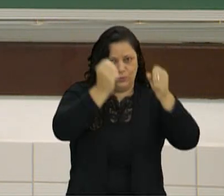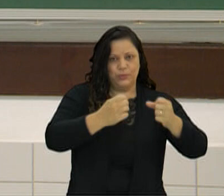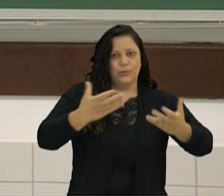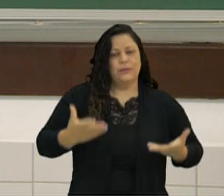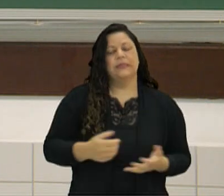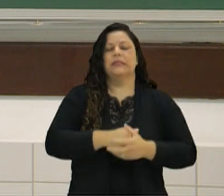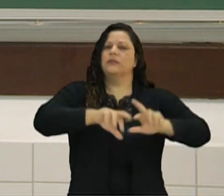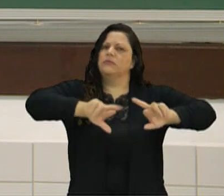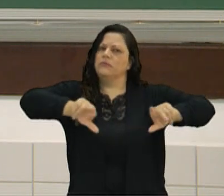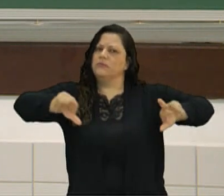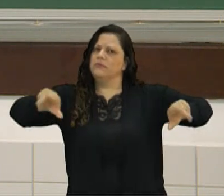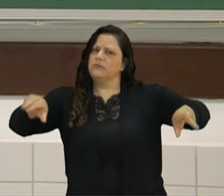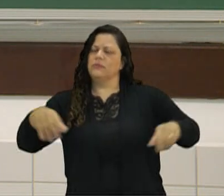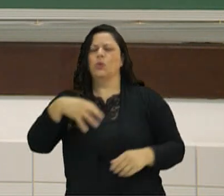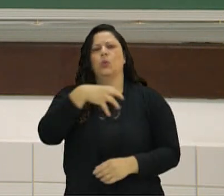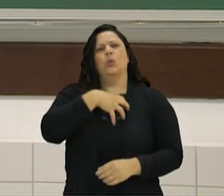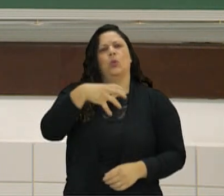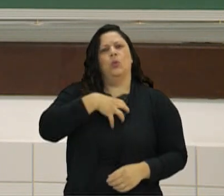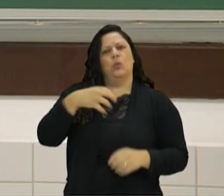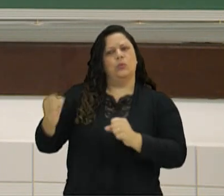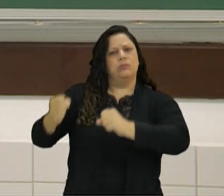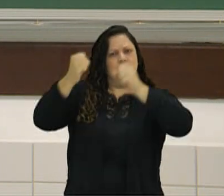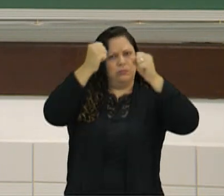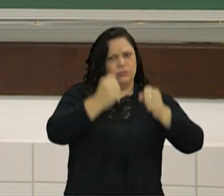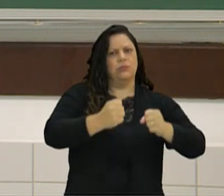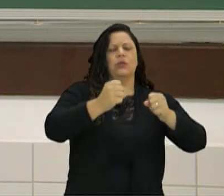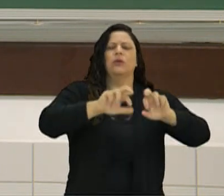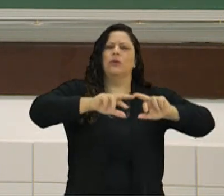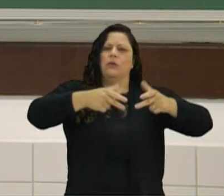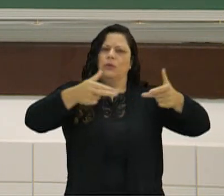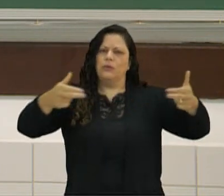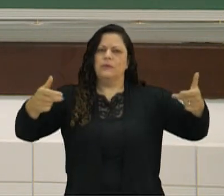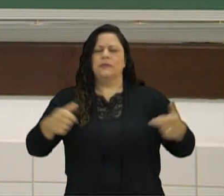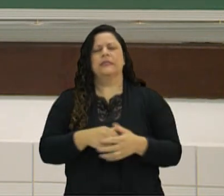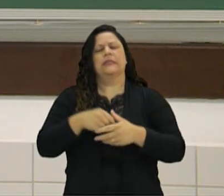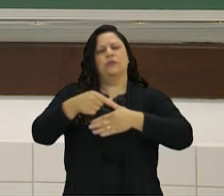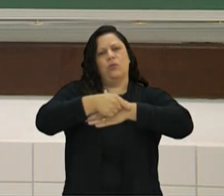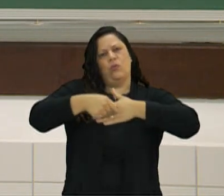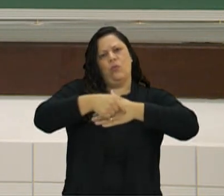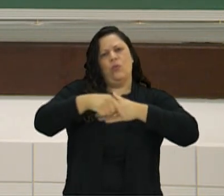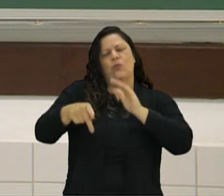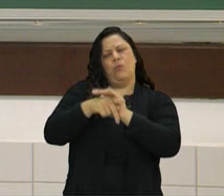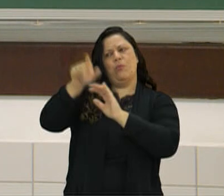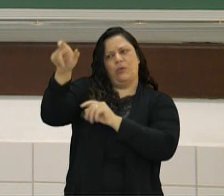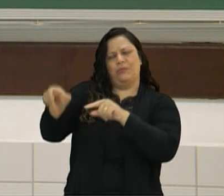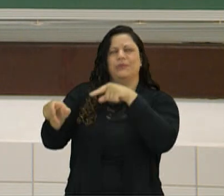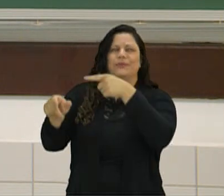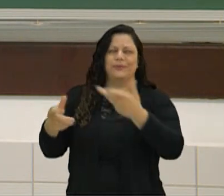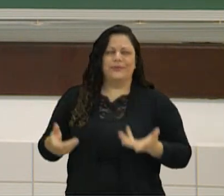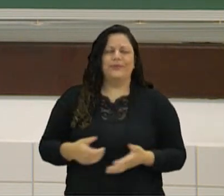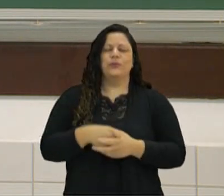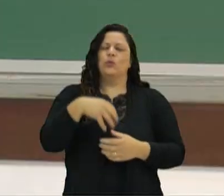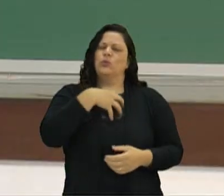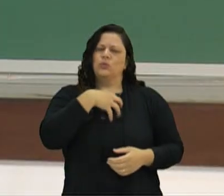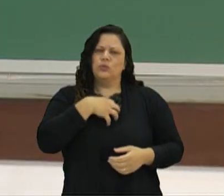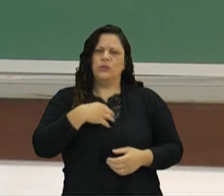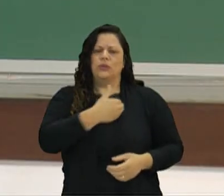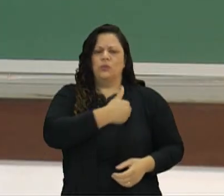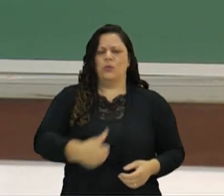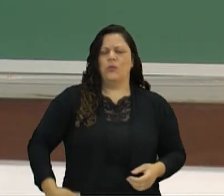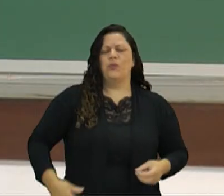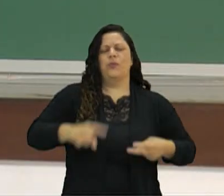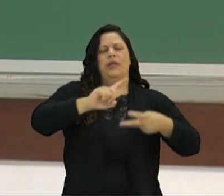também formas de poder de acordo com o Montesquieu, formas de governo. Ali a gente tem